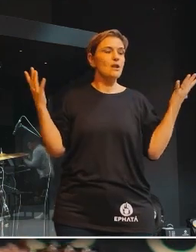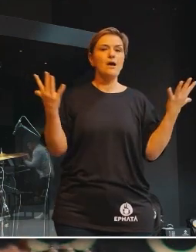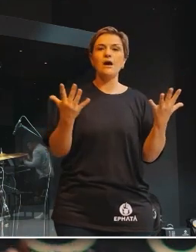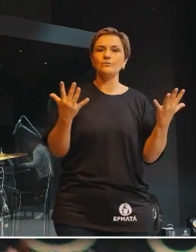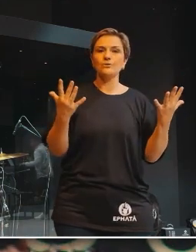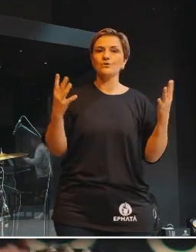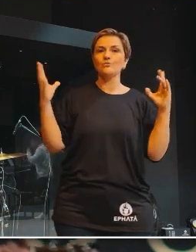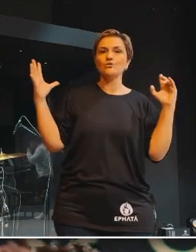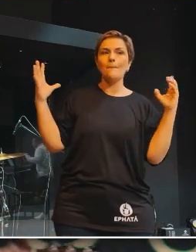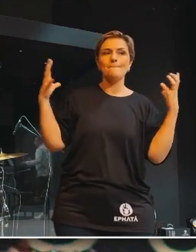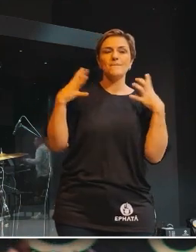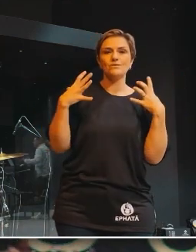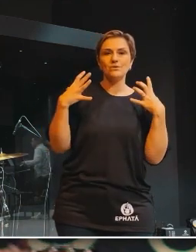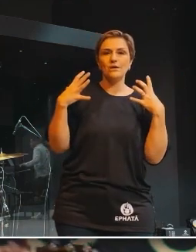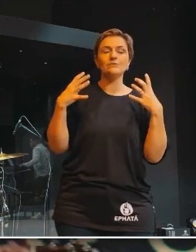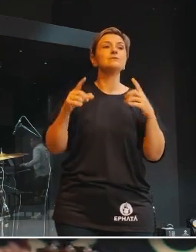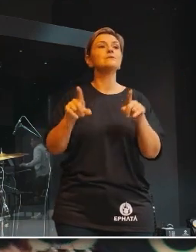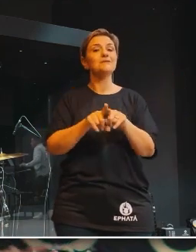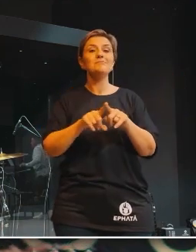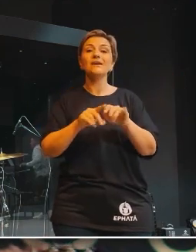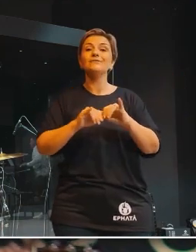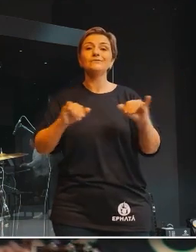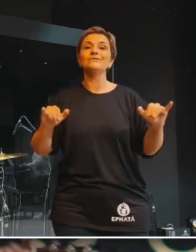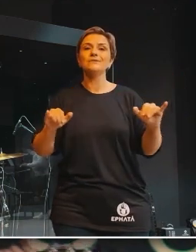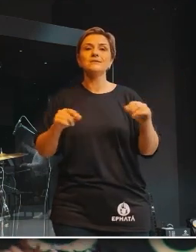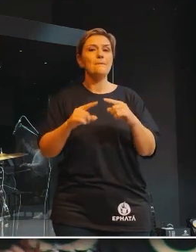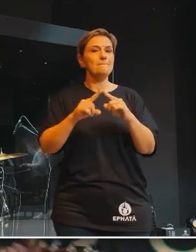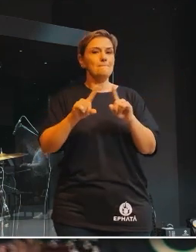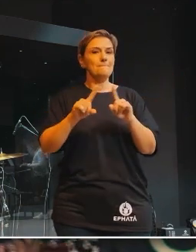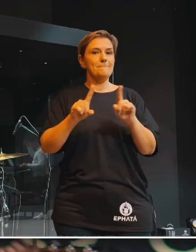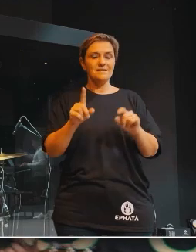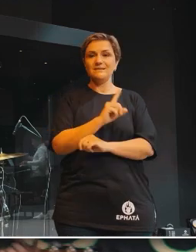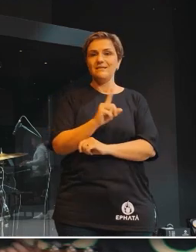somos pressionados, também diz: mas não